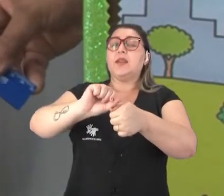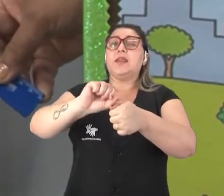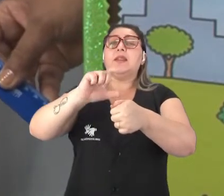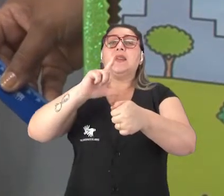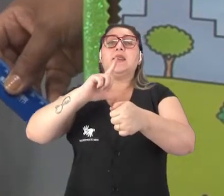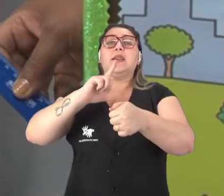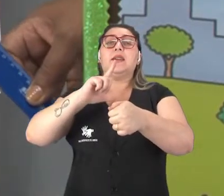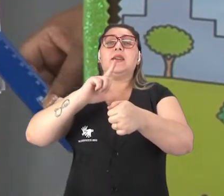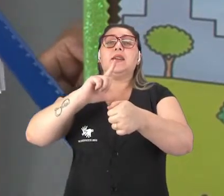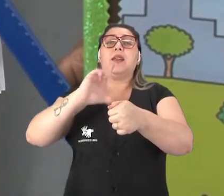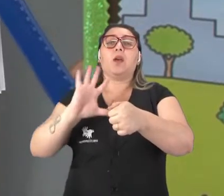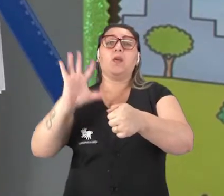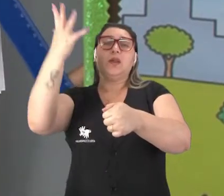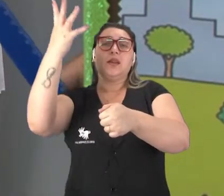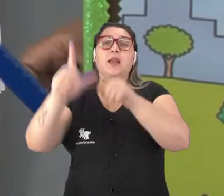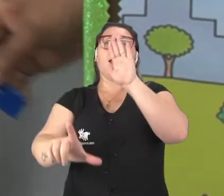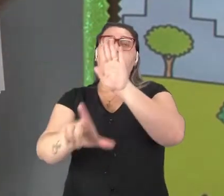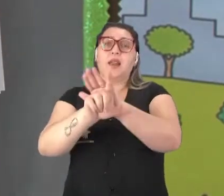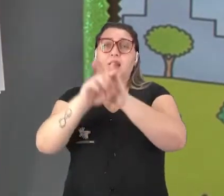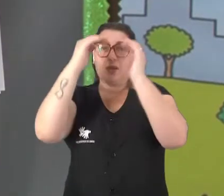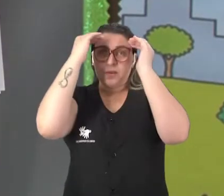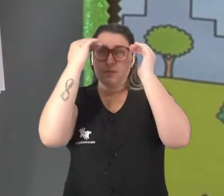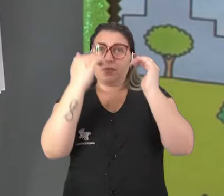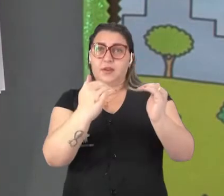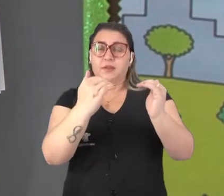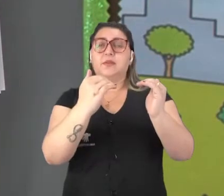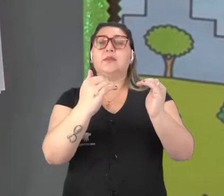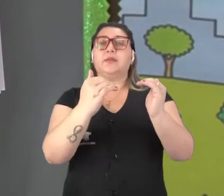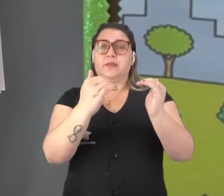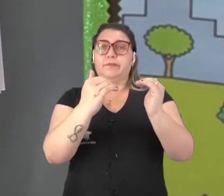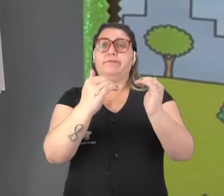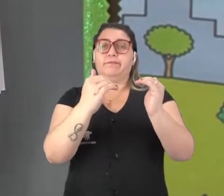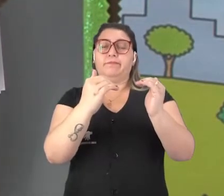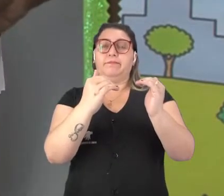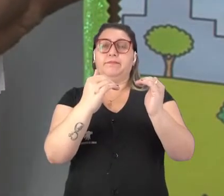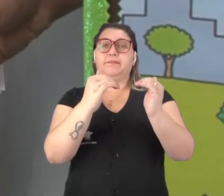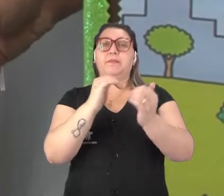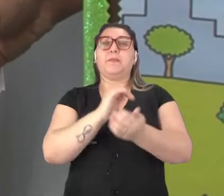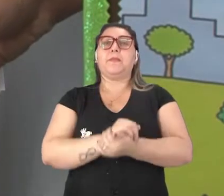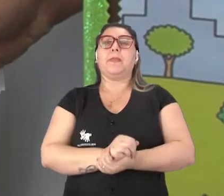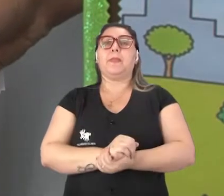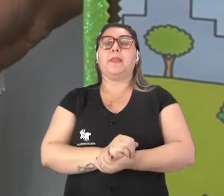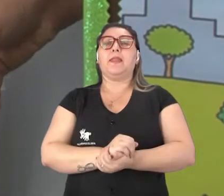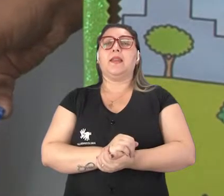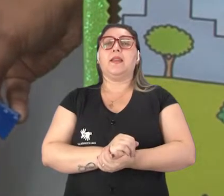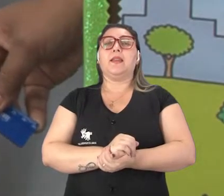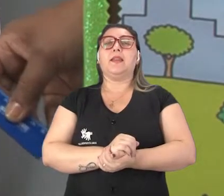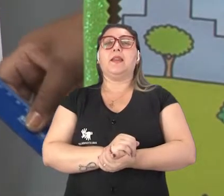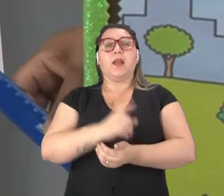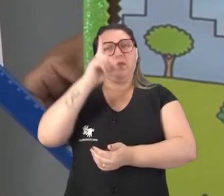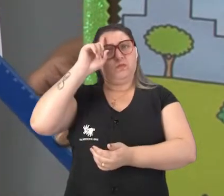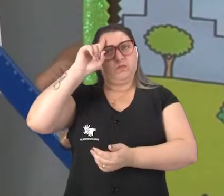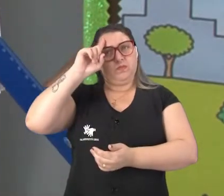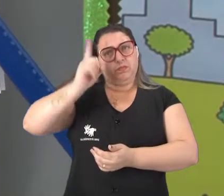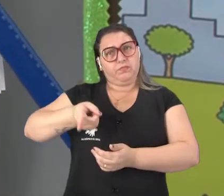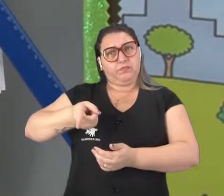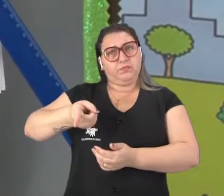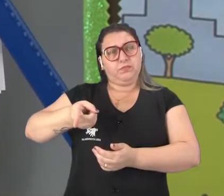estabelecer as regras que devem ser seguidas. É um